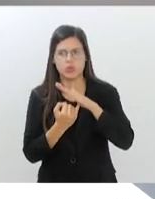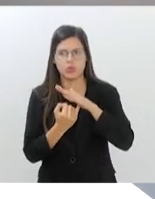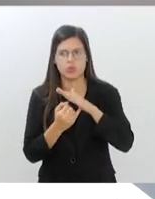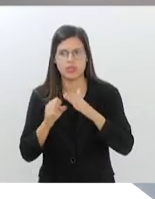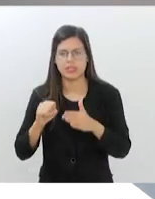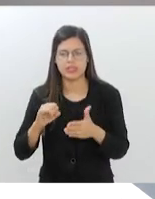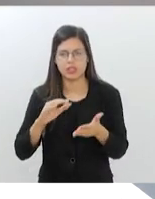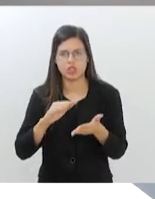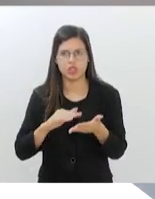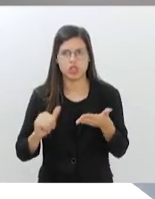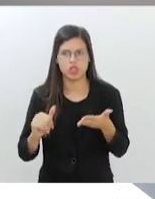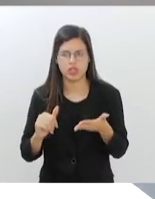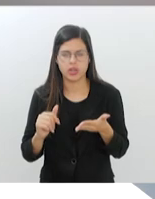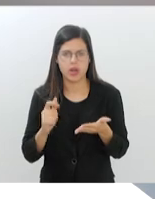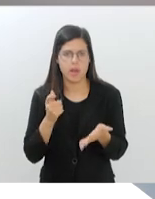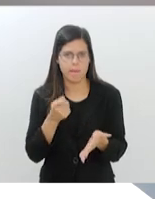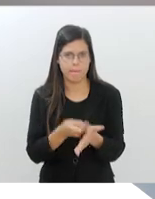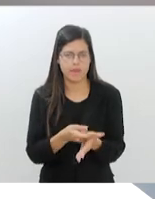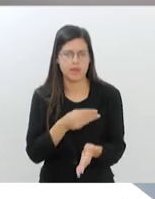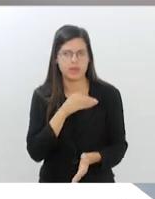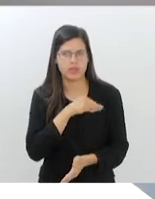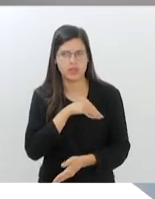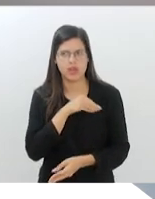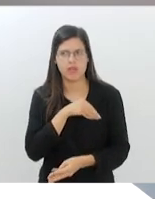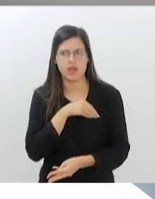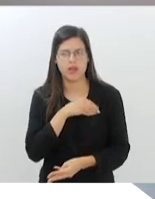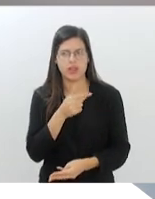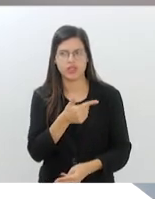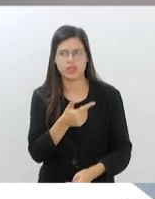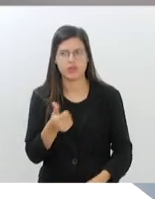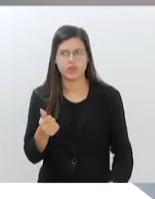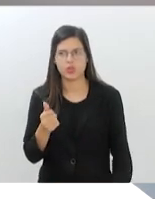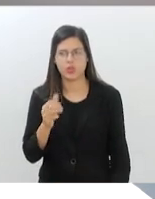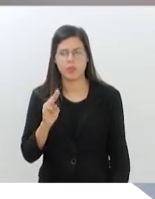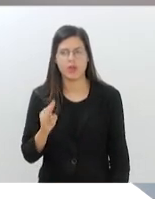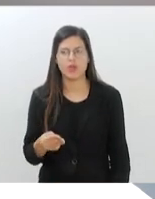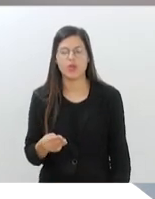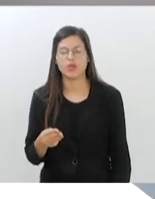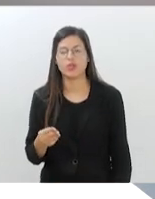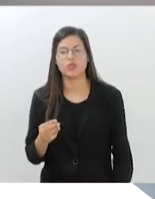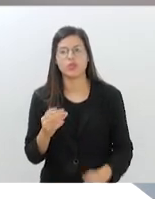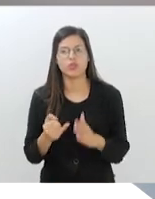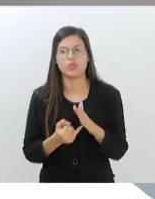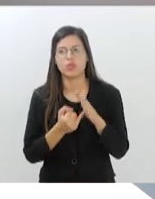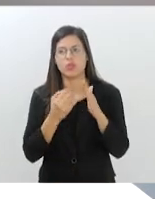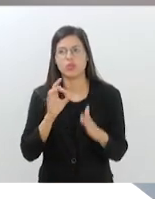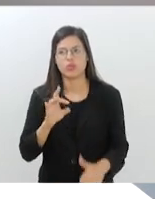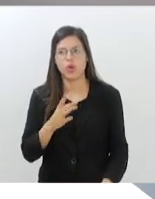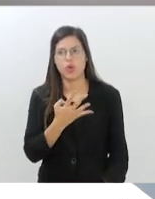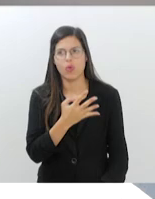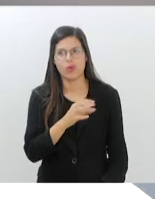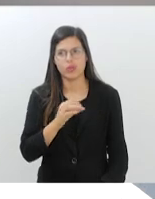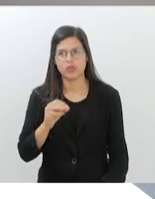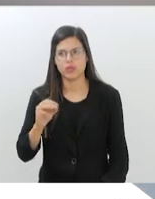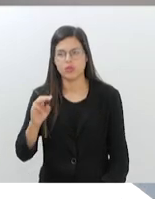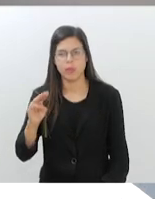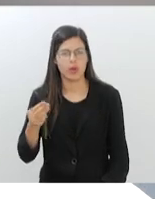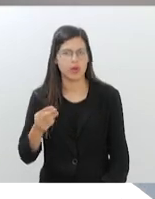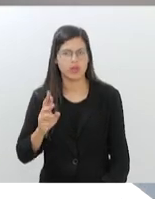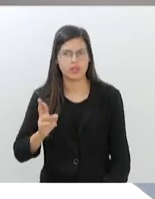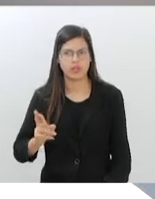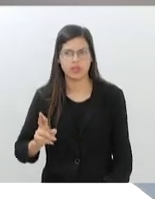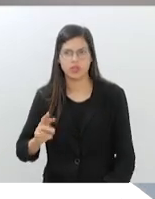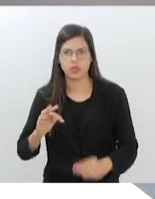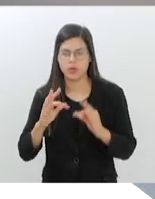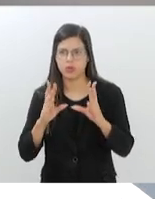despesa de pessoal que é 21 milhões o Instituto só tem R 400 milhões deais para tudo tirando pessoal